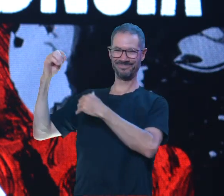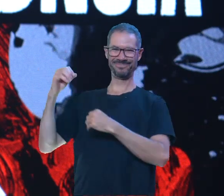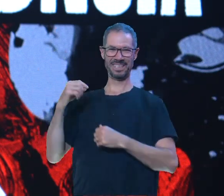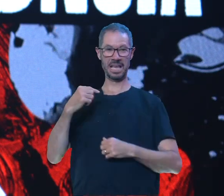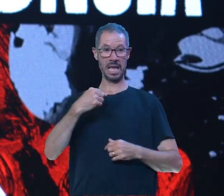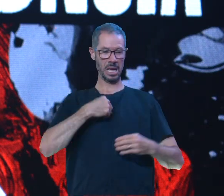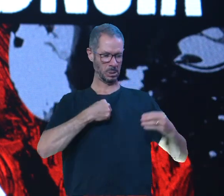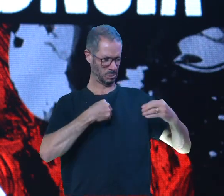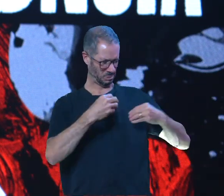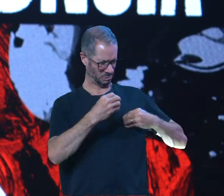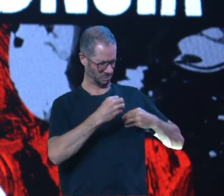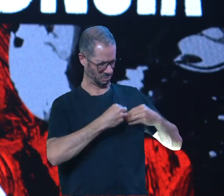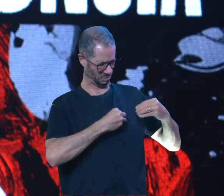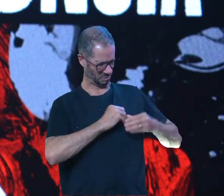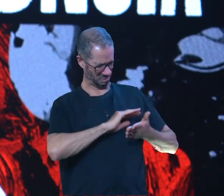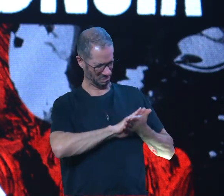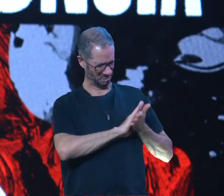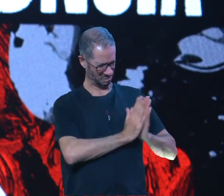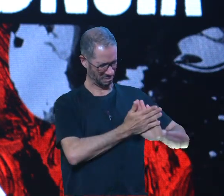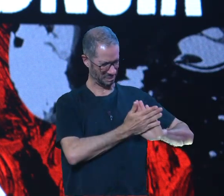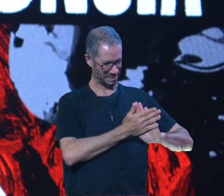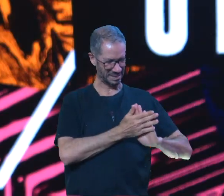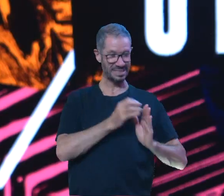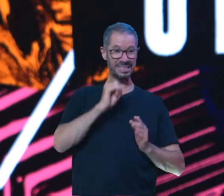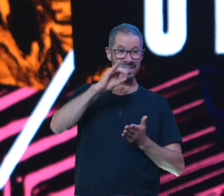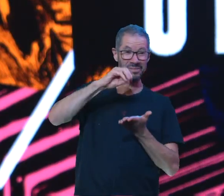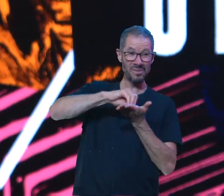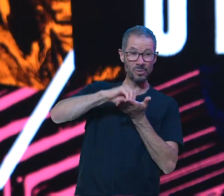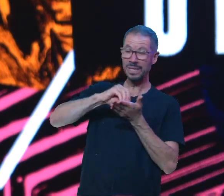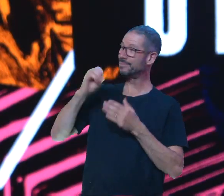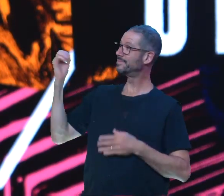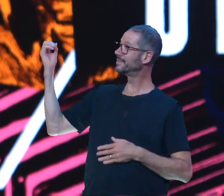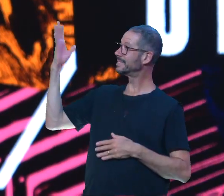passo um pecador miserável. Que se não fosse a graça dele,